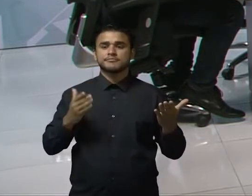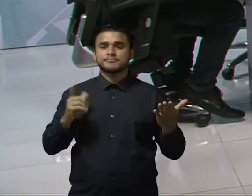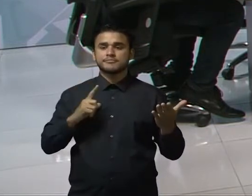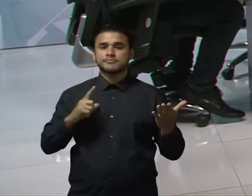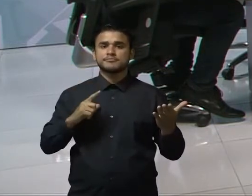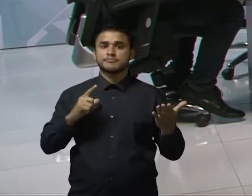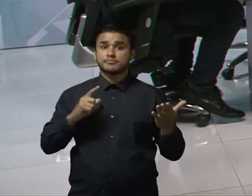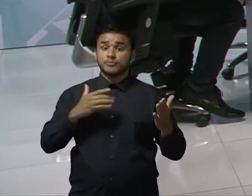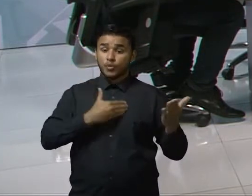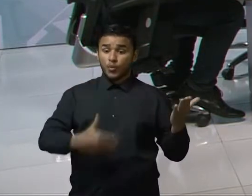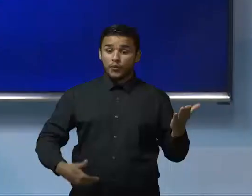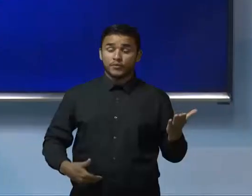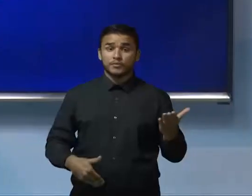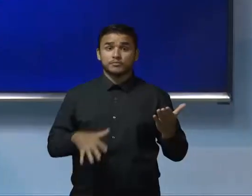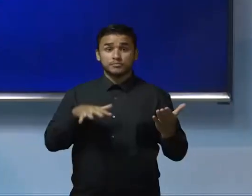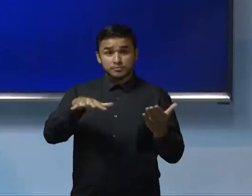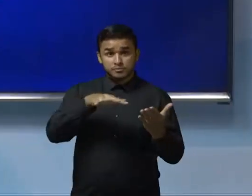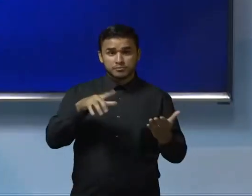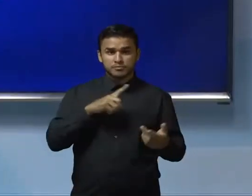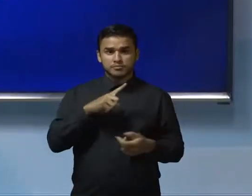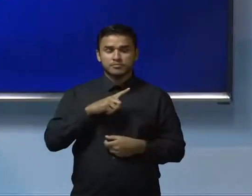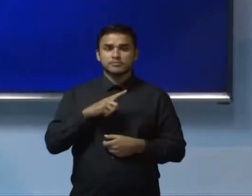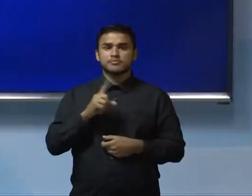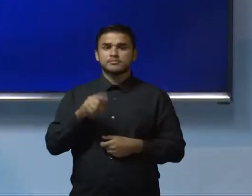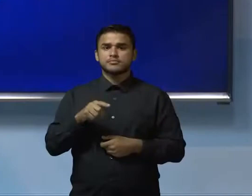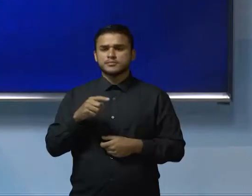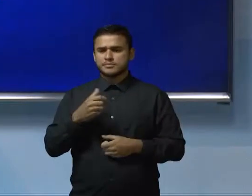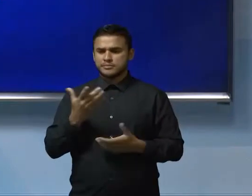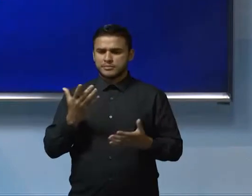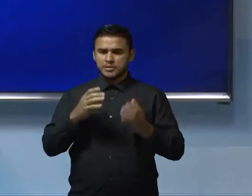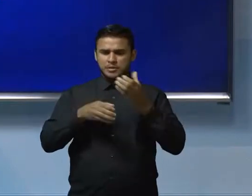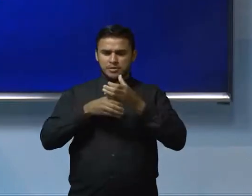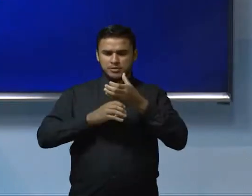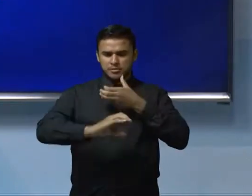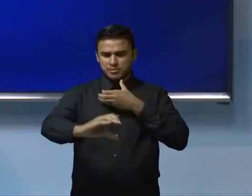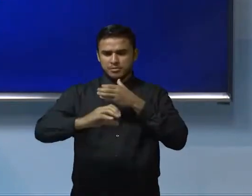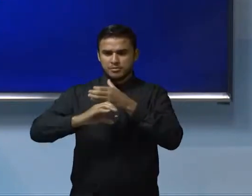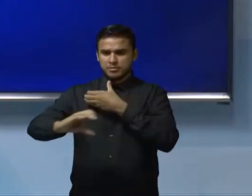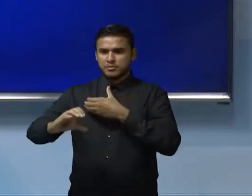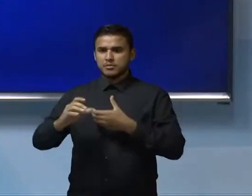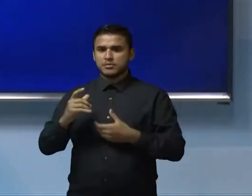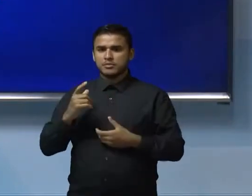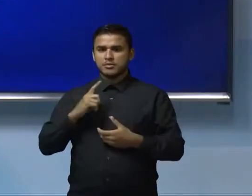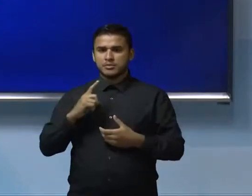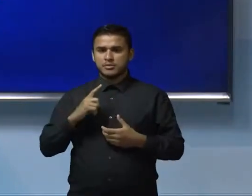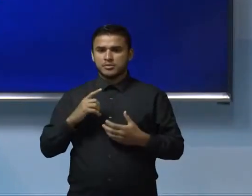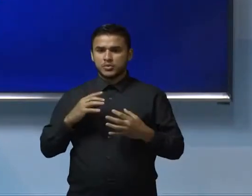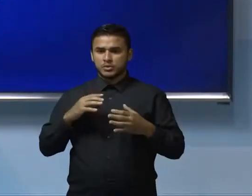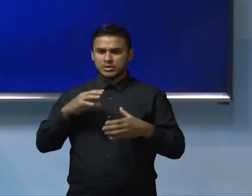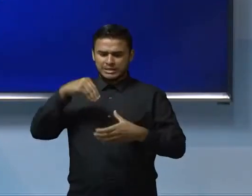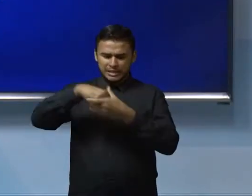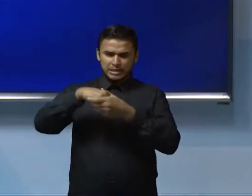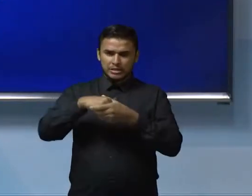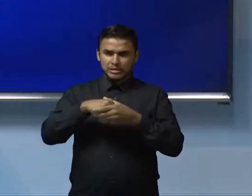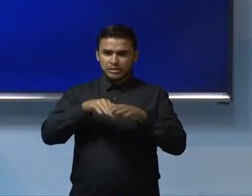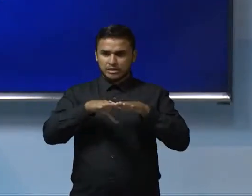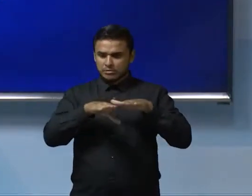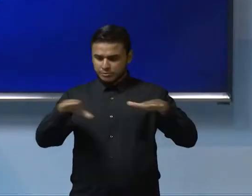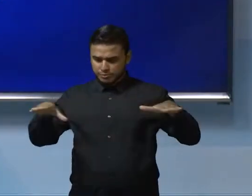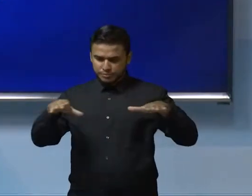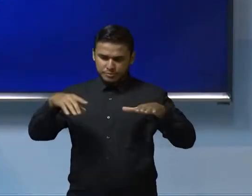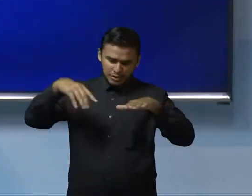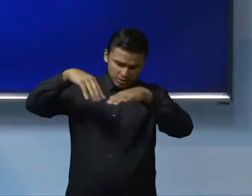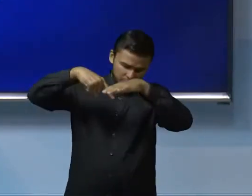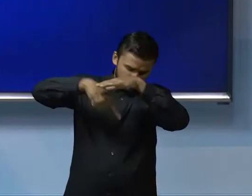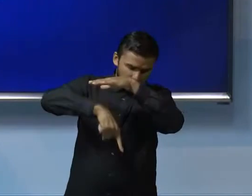que os governantes, eles não gostam de fazer, por exemplo, obra de saneamento, porque é uma obra enterrada e, portanto, não gera visibilidade,